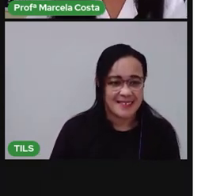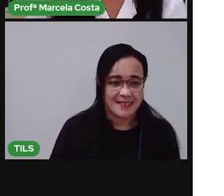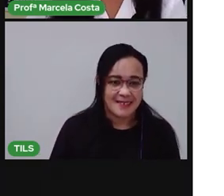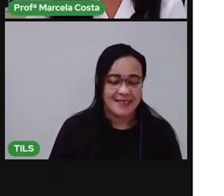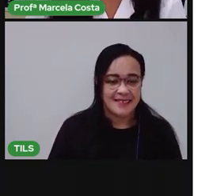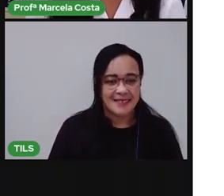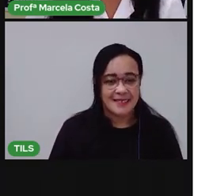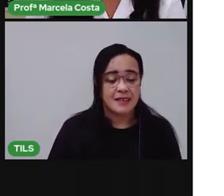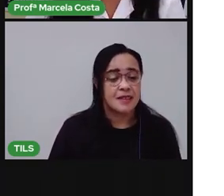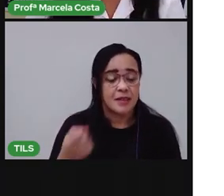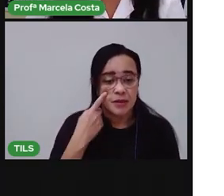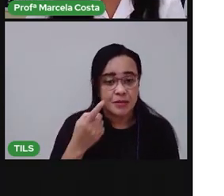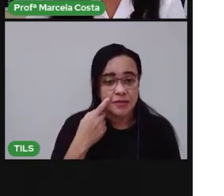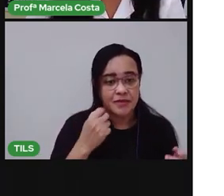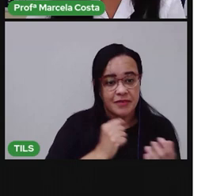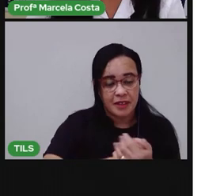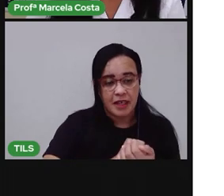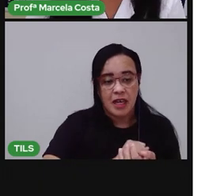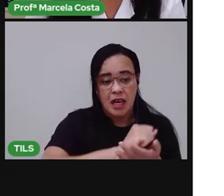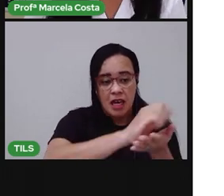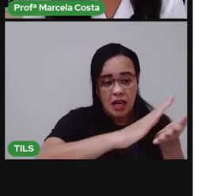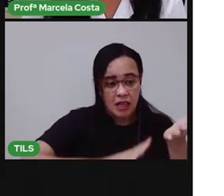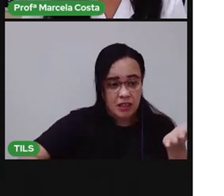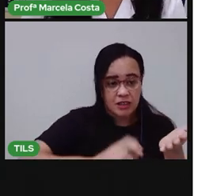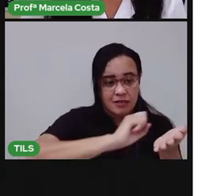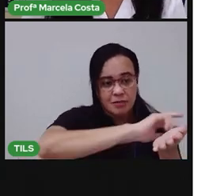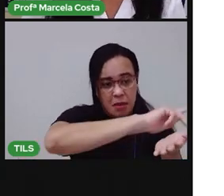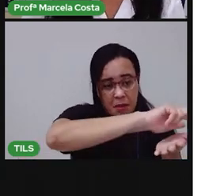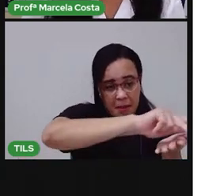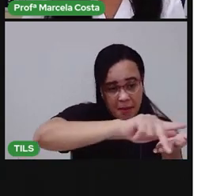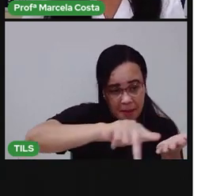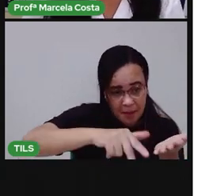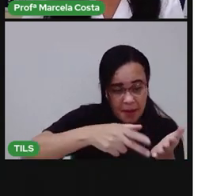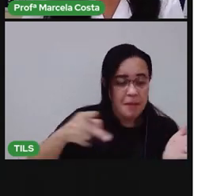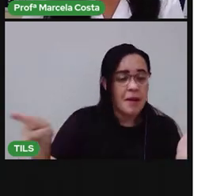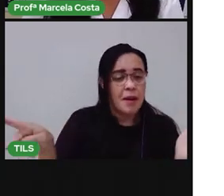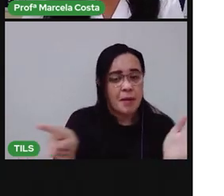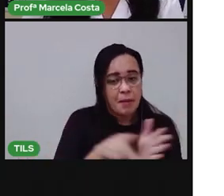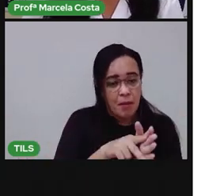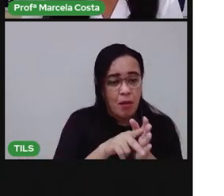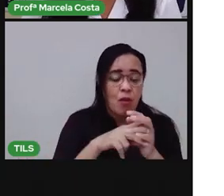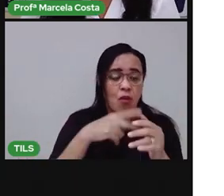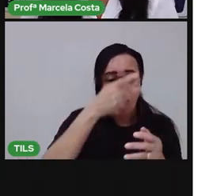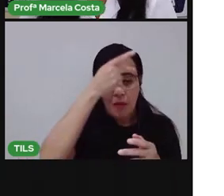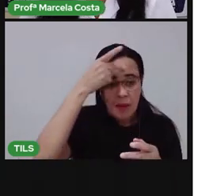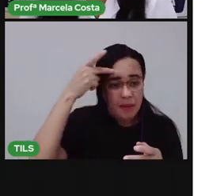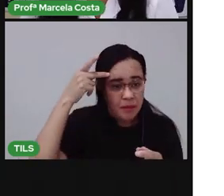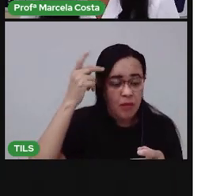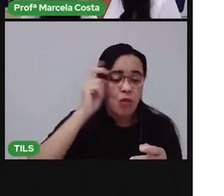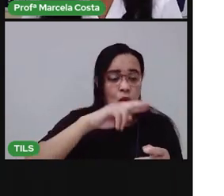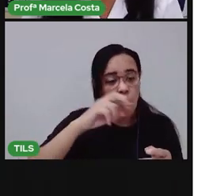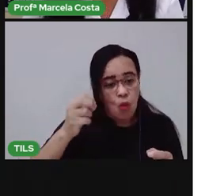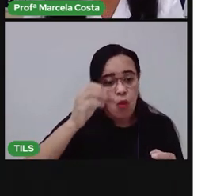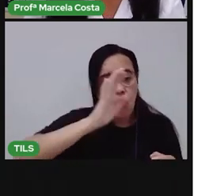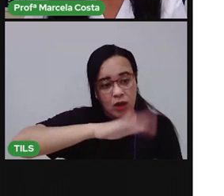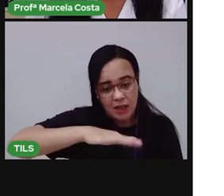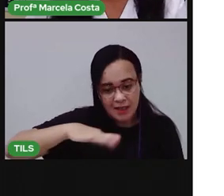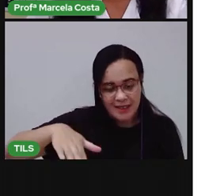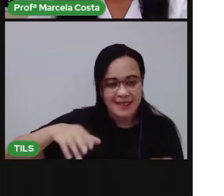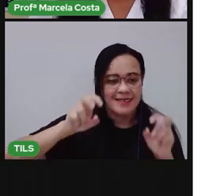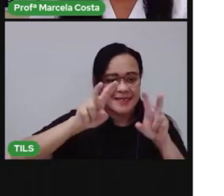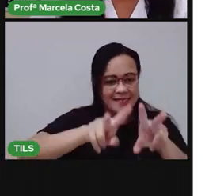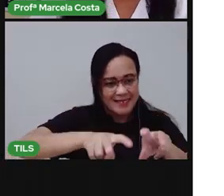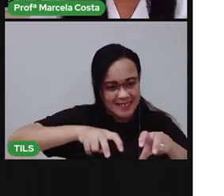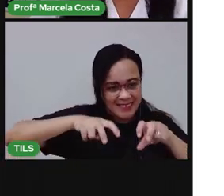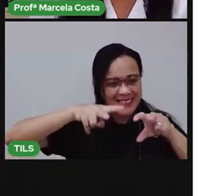Vamos ver agora algumas atividades comuns às crianças rurais. Quem aí mora na zona rural